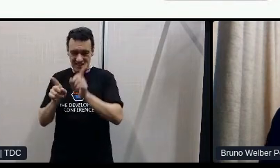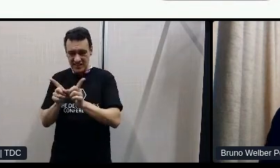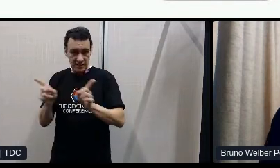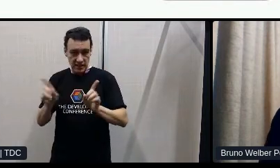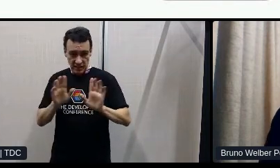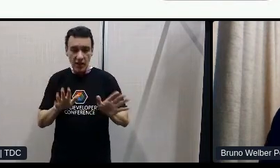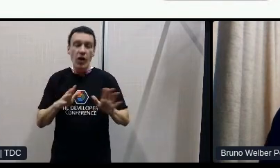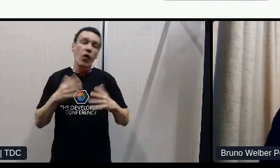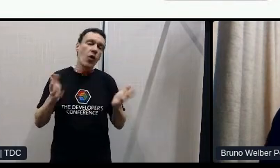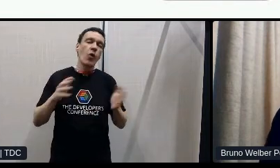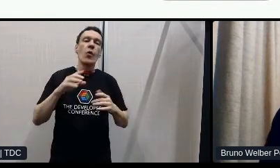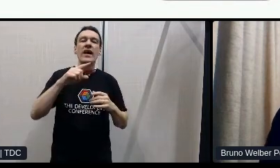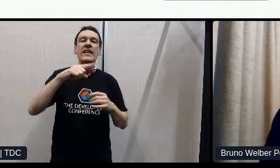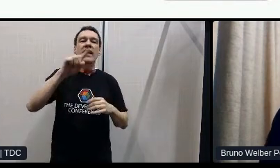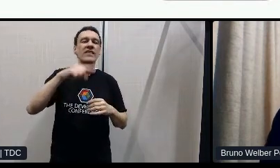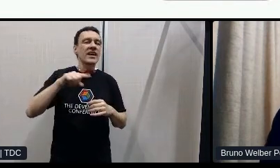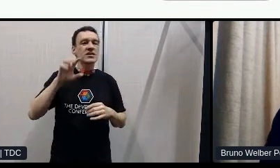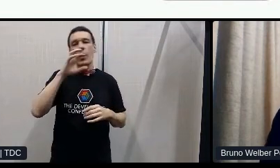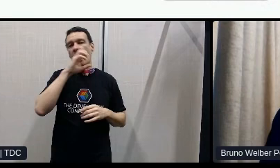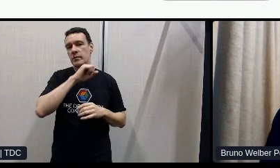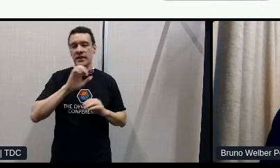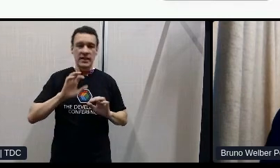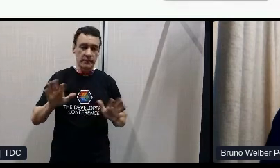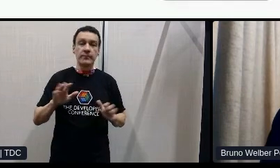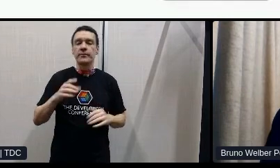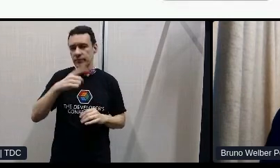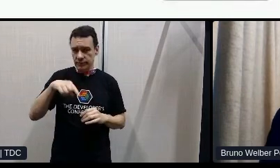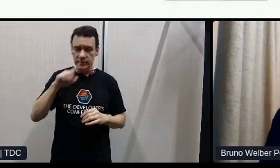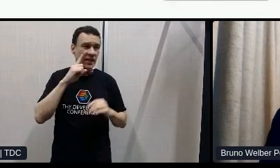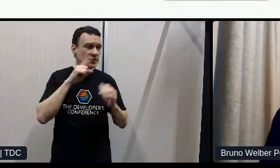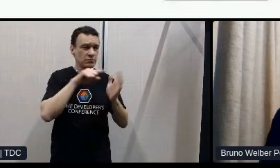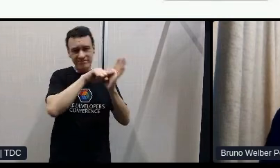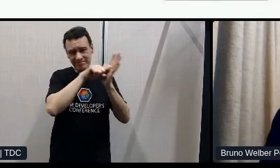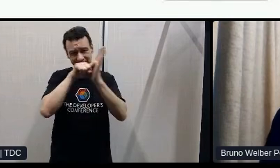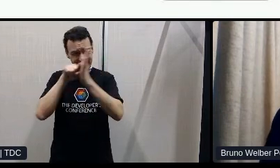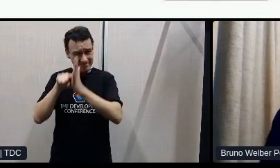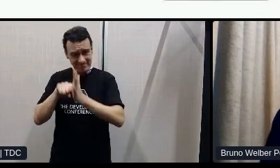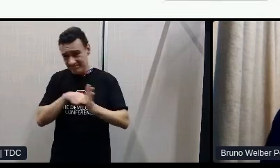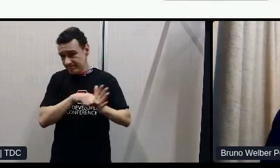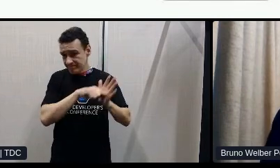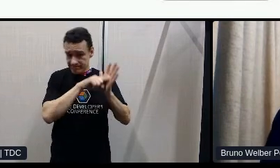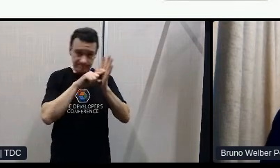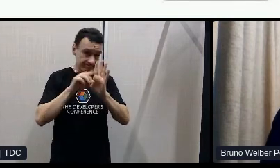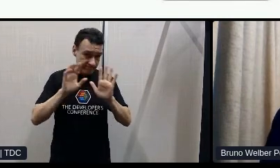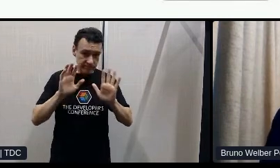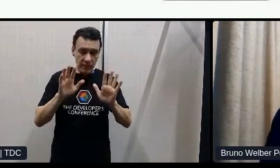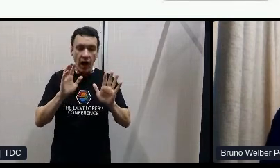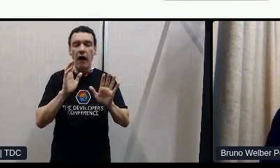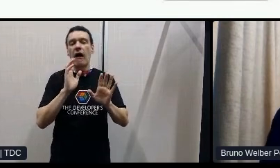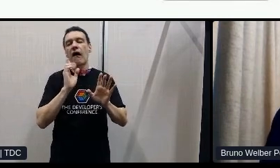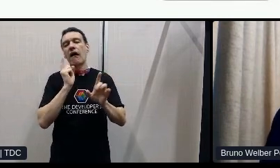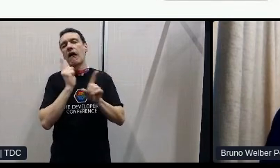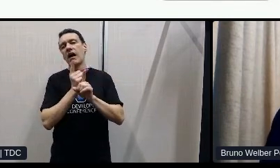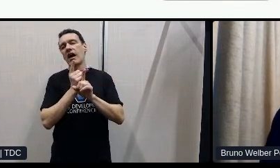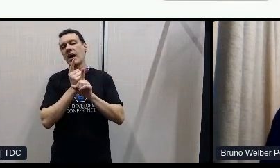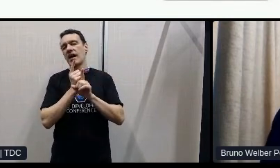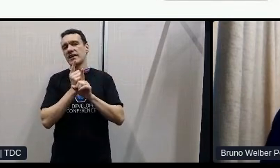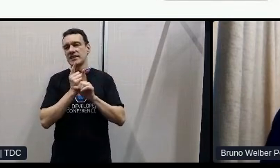E a gente viu através desses dados, né, através dessa pesquisa, confirmando as nossas suspeitas, que